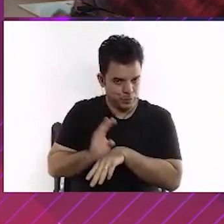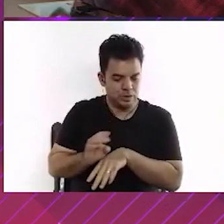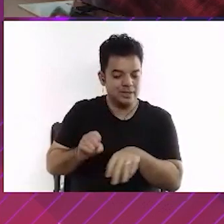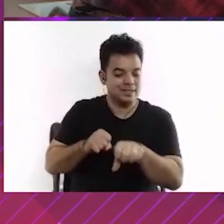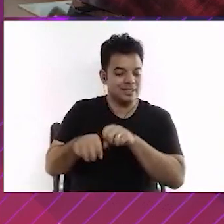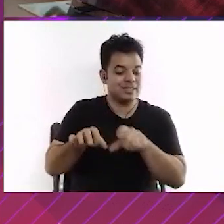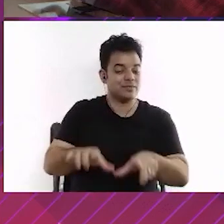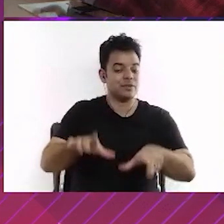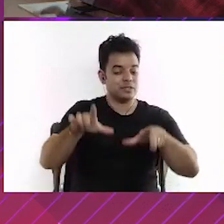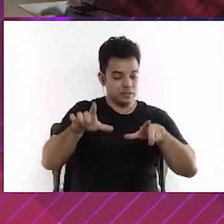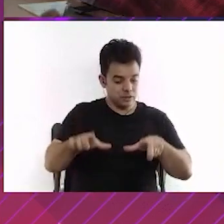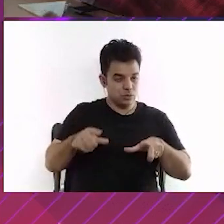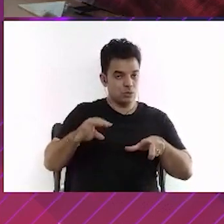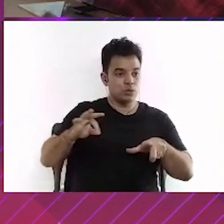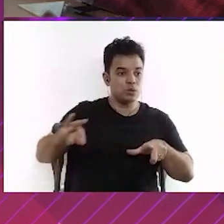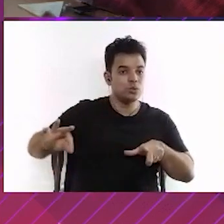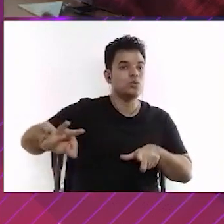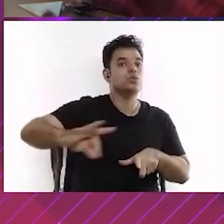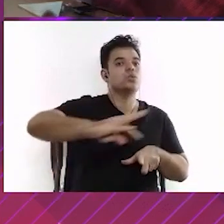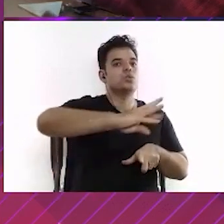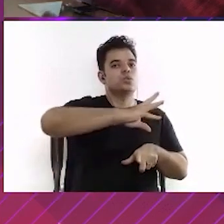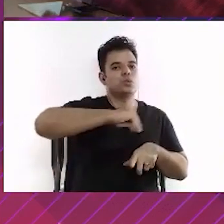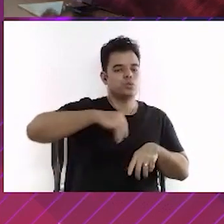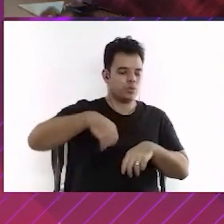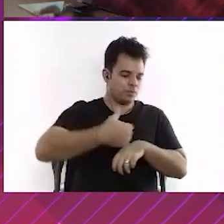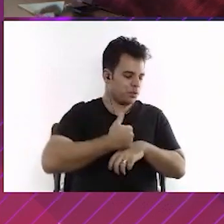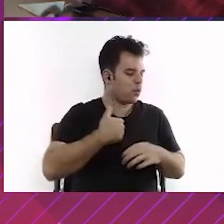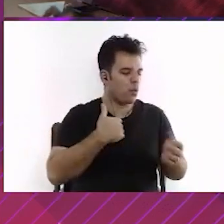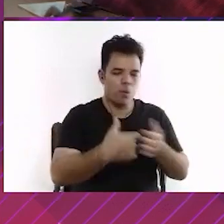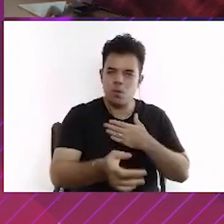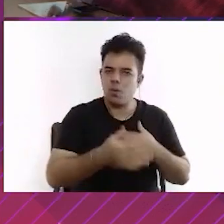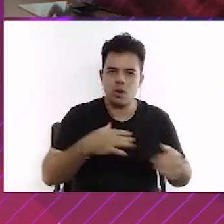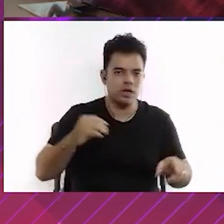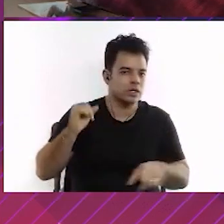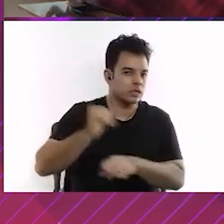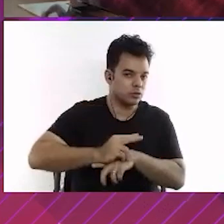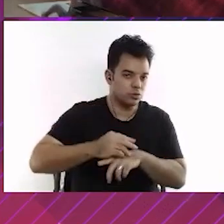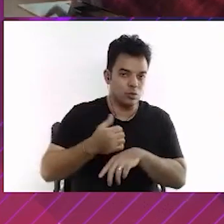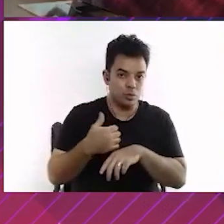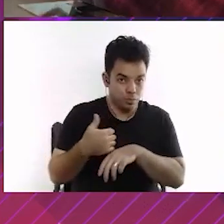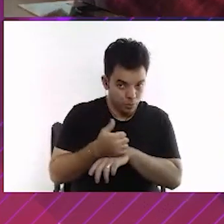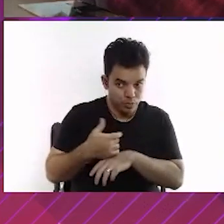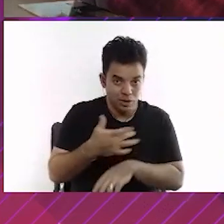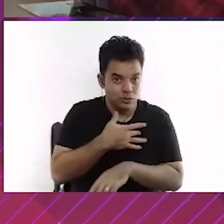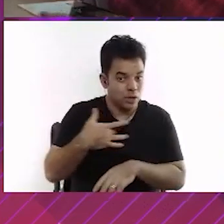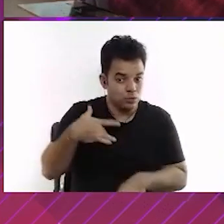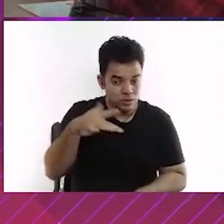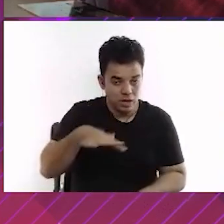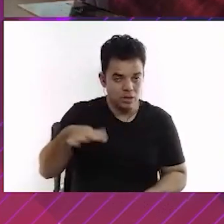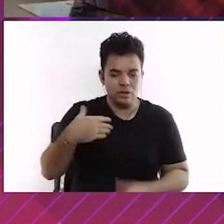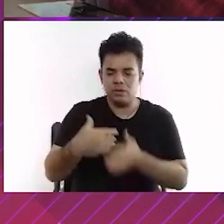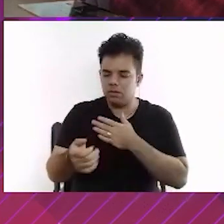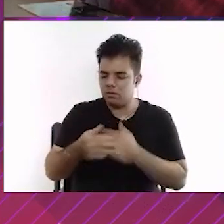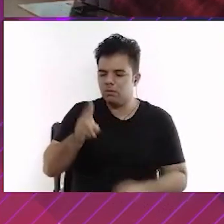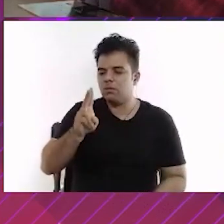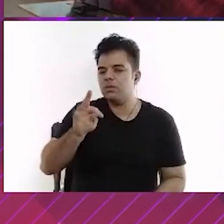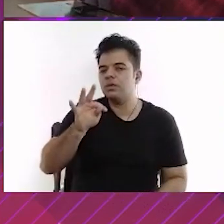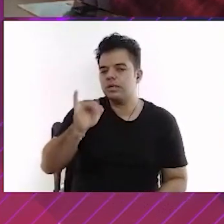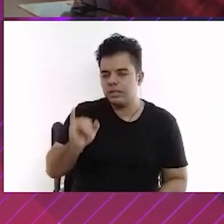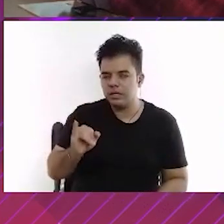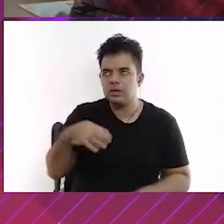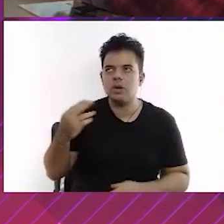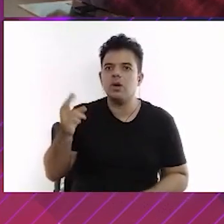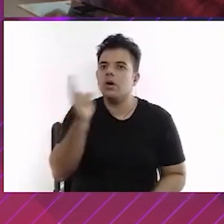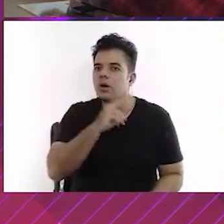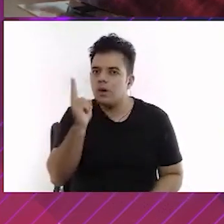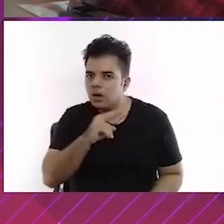com todos os profissionais de saúde. Então, qualquer profissional de saúde que esteja vinculado a uma UTI ou emergência, teria a